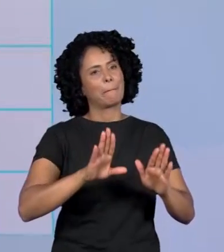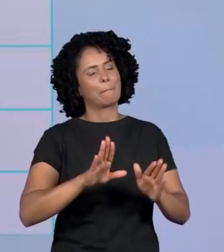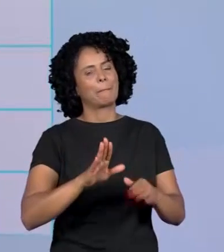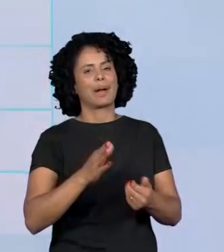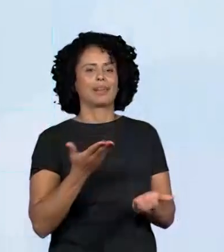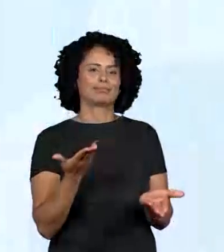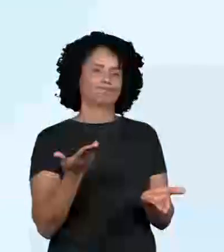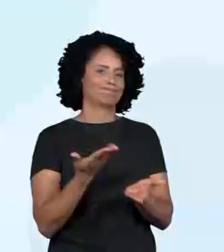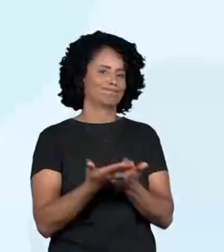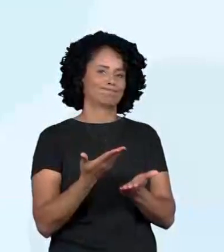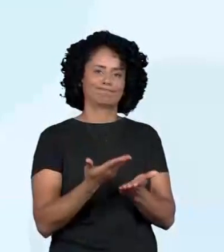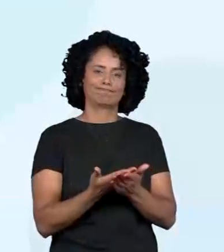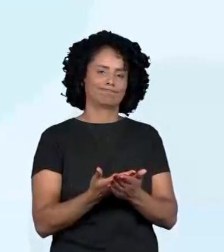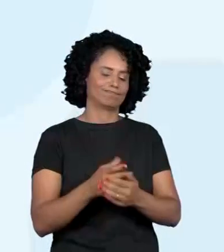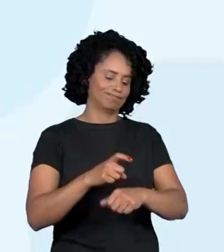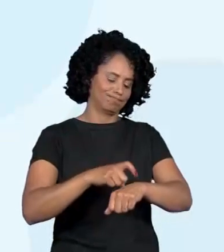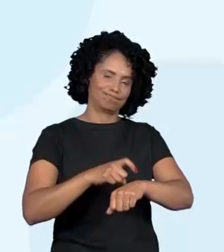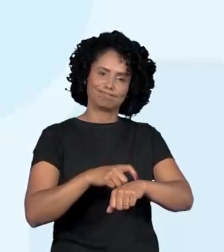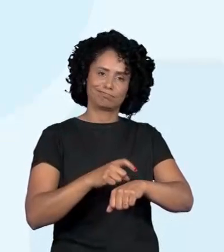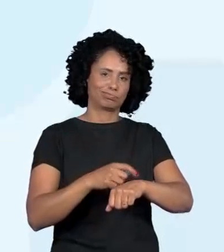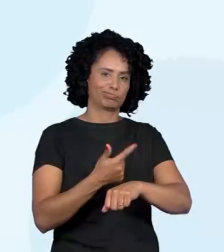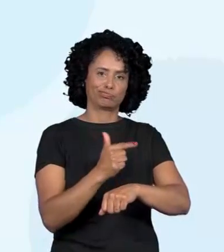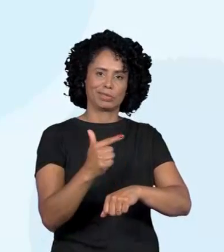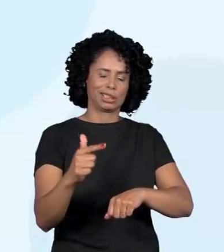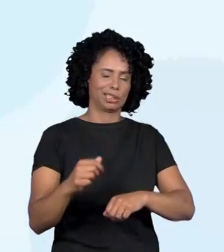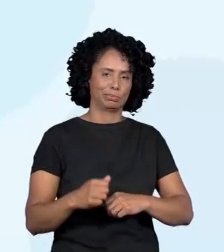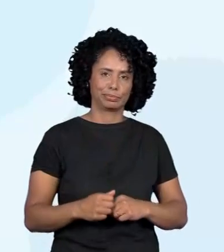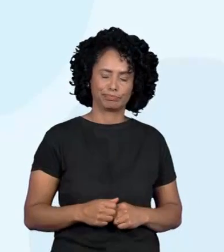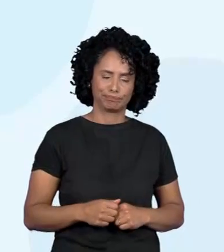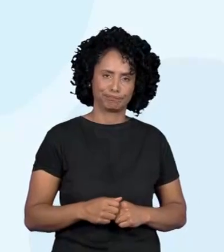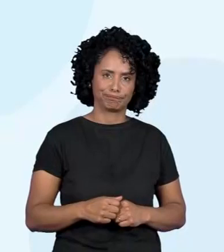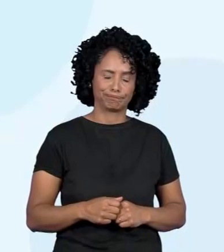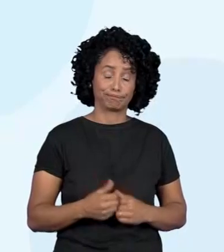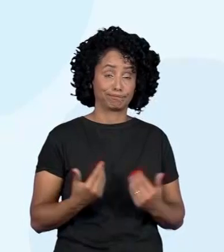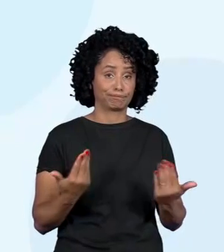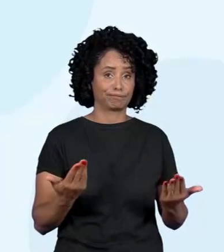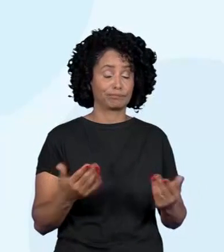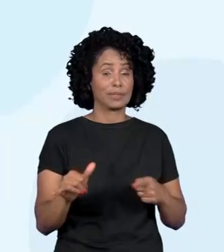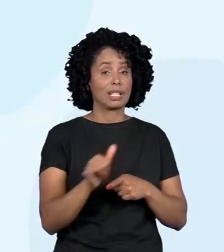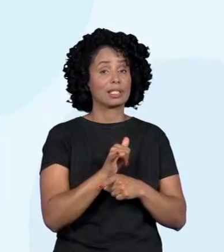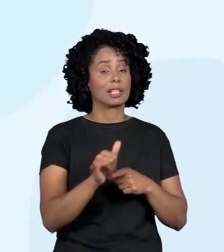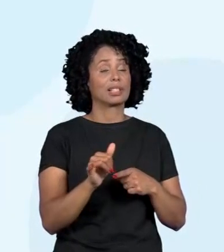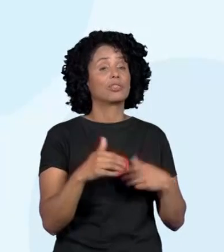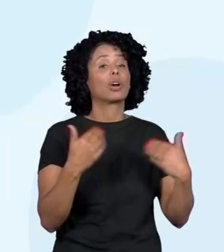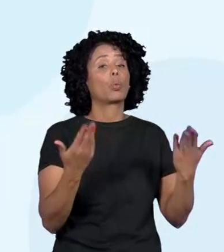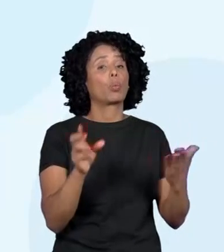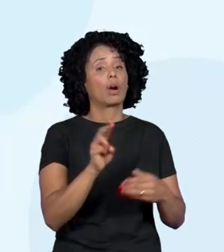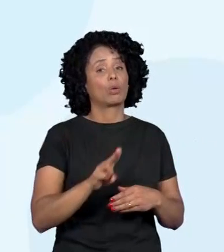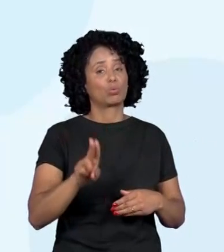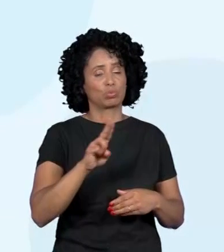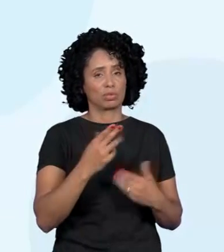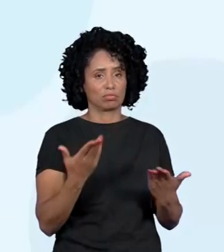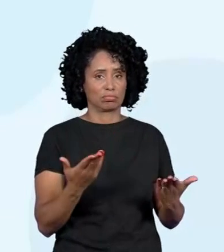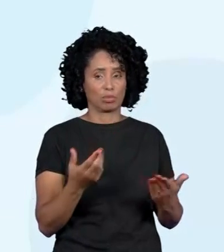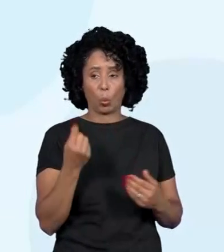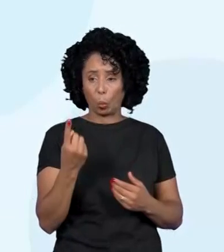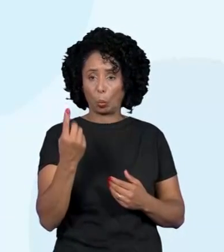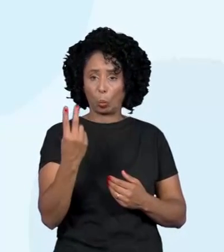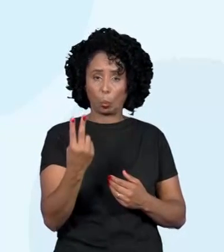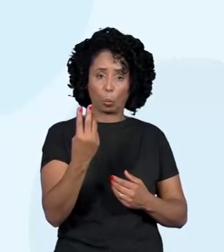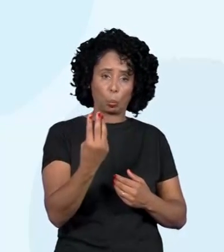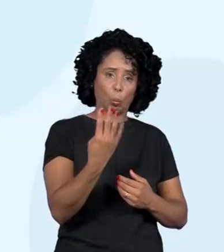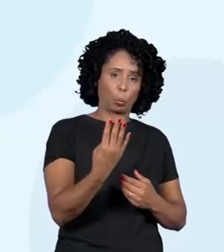dar tempo de eu contar todos antes da aula acabar. Que estratégia eu posso utilizar? Olha só,